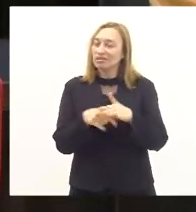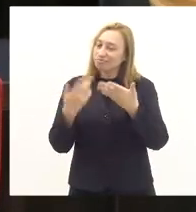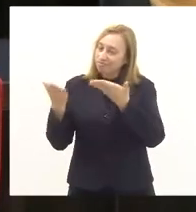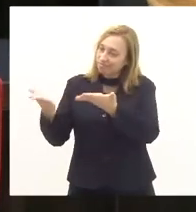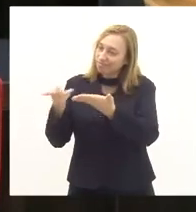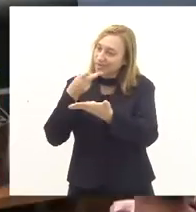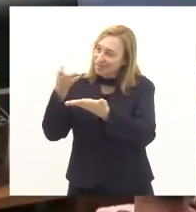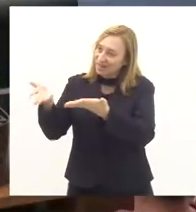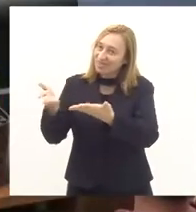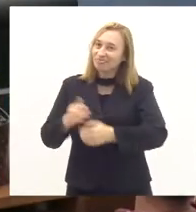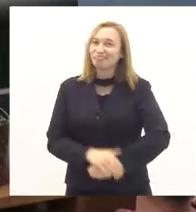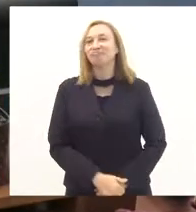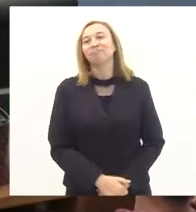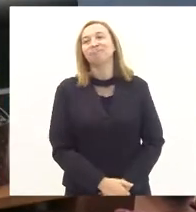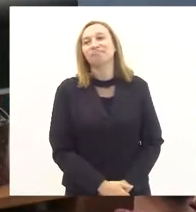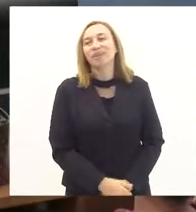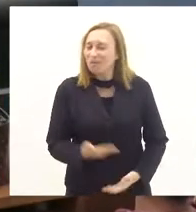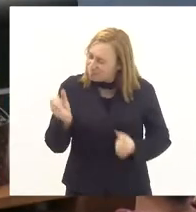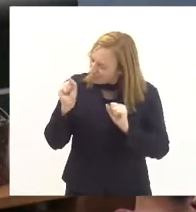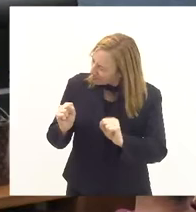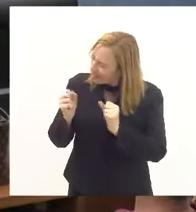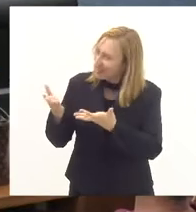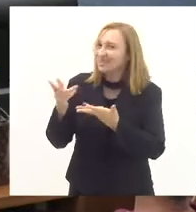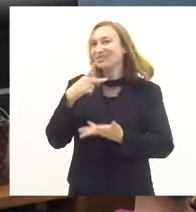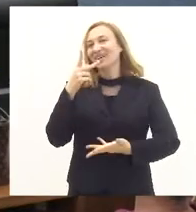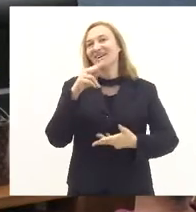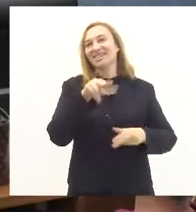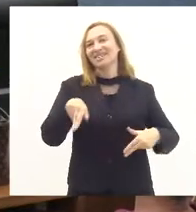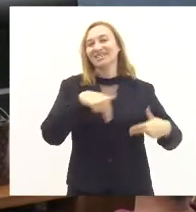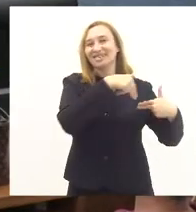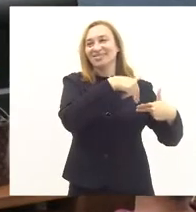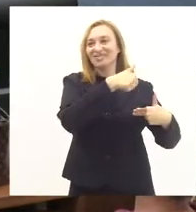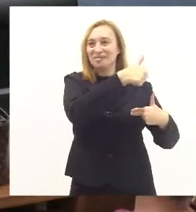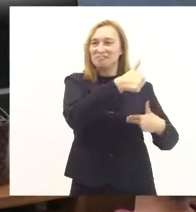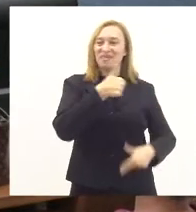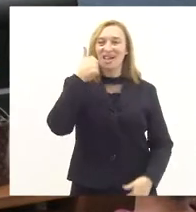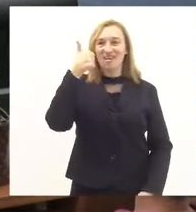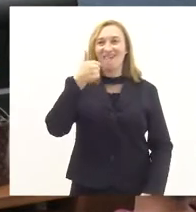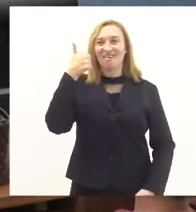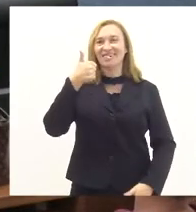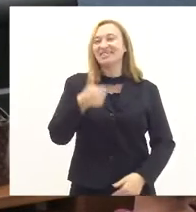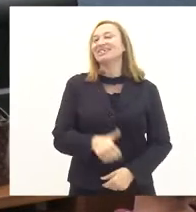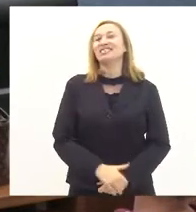é sua. Pode falar da tribuna, melhor.